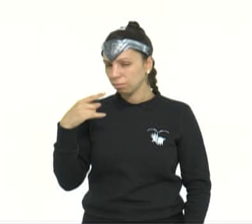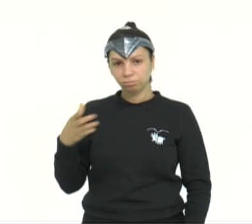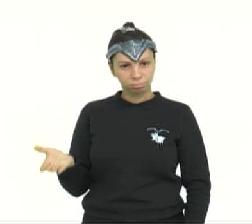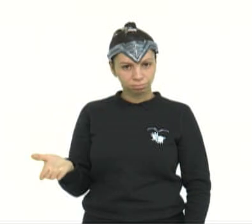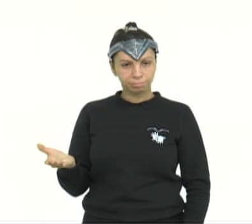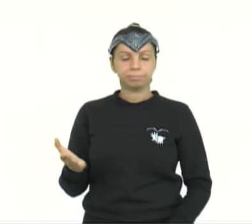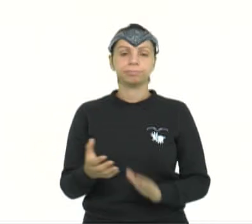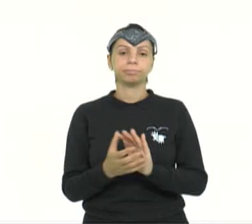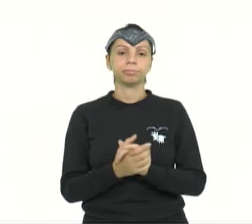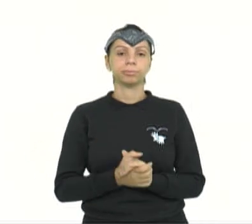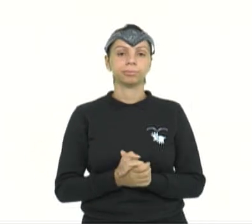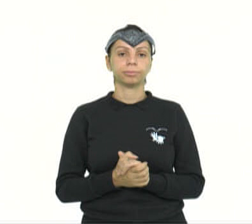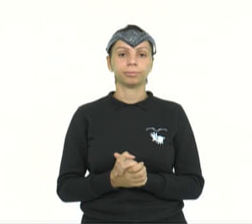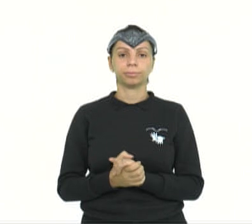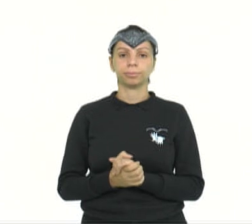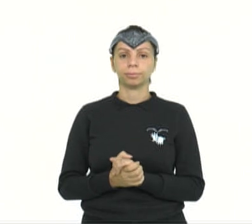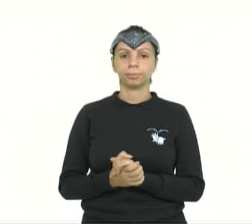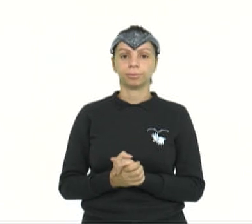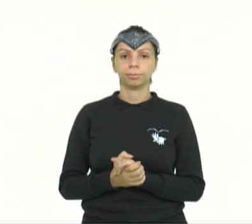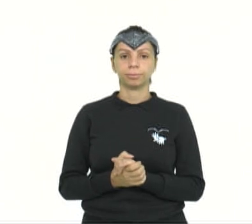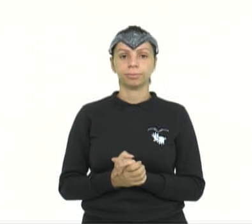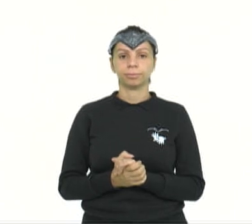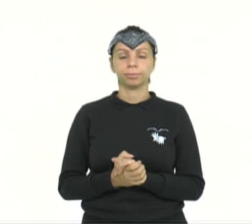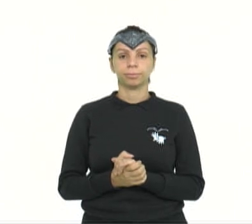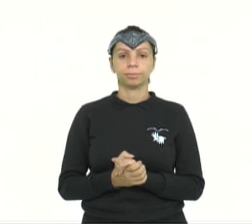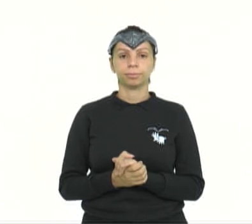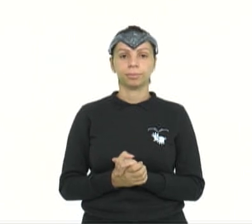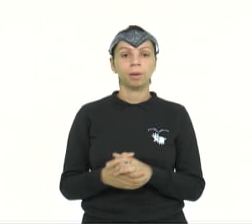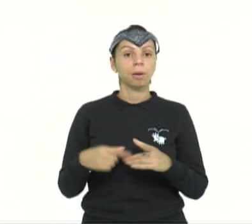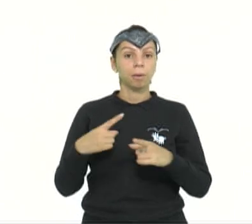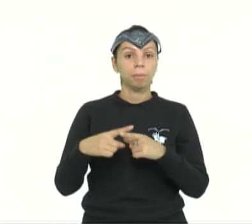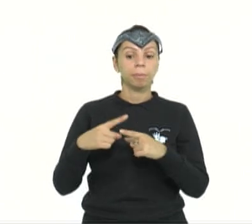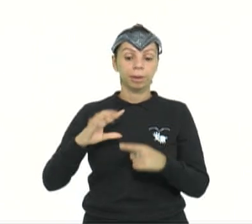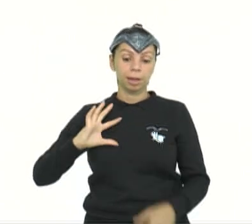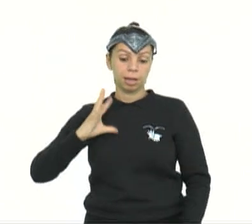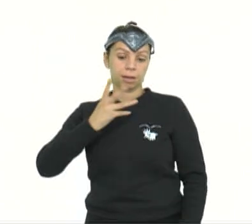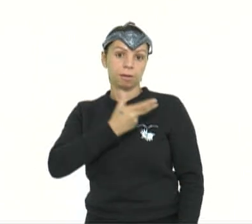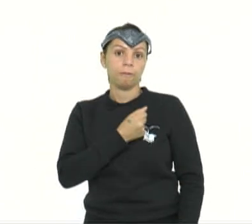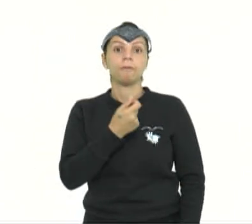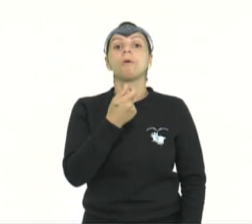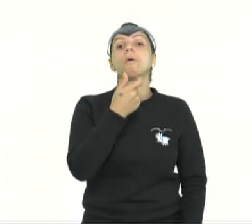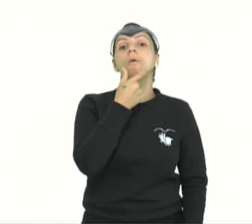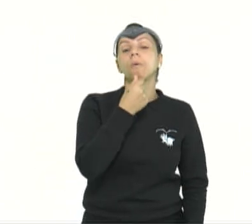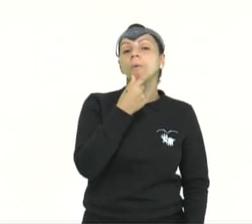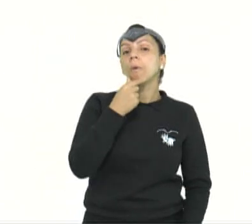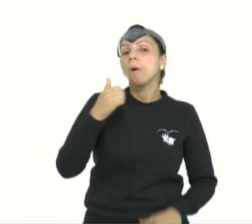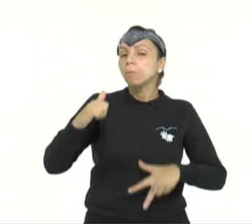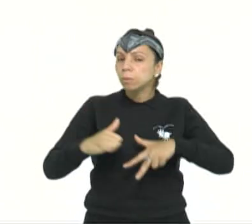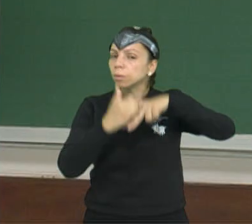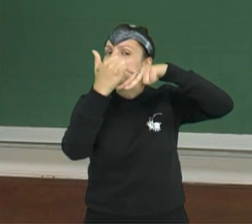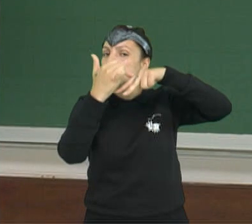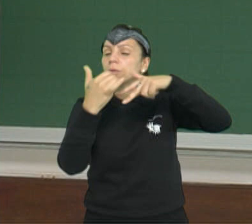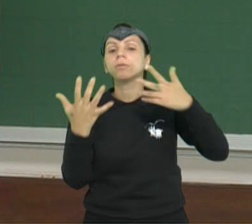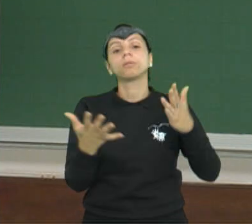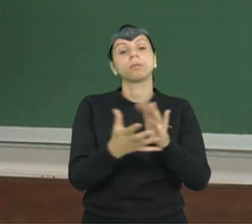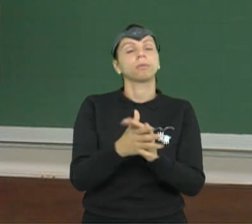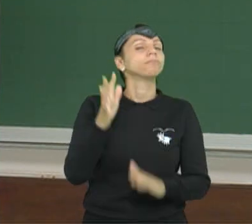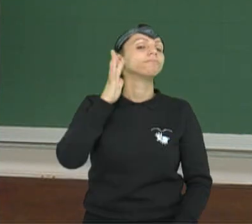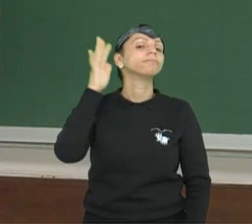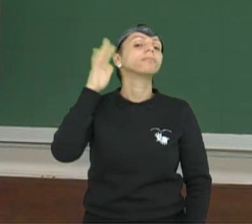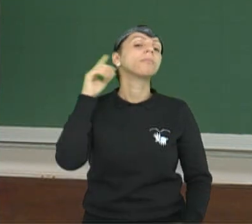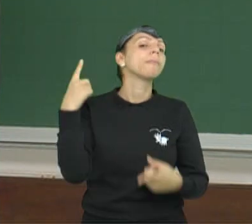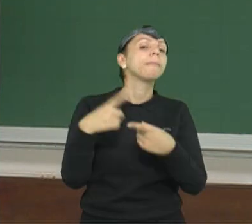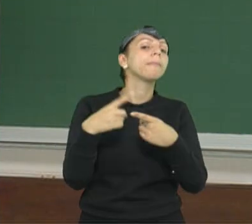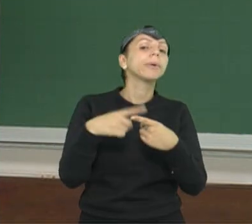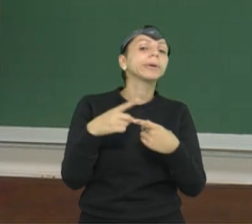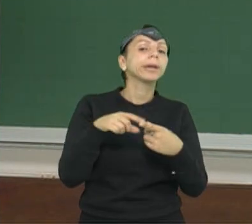saved a man from an accident? Porque ele salvou um homem de um acidente. Pensa lá, por que será que ele pode